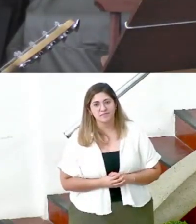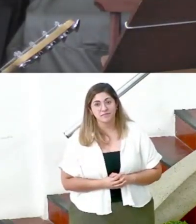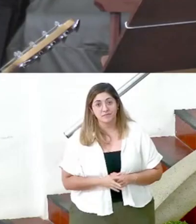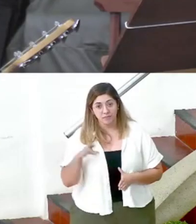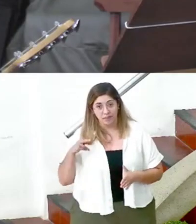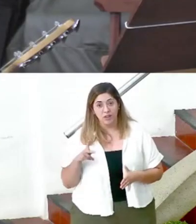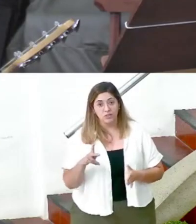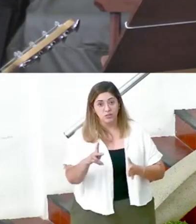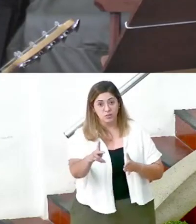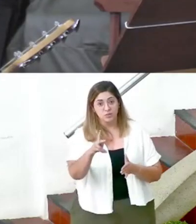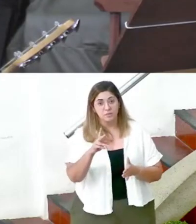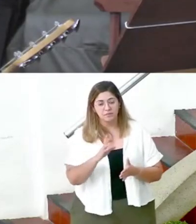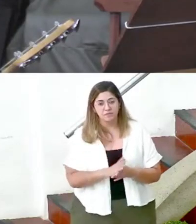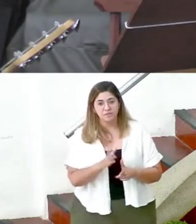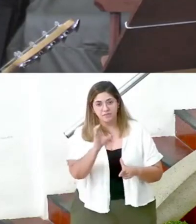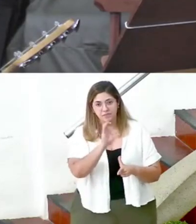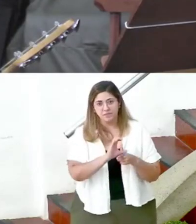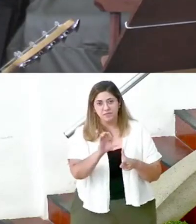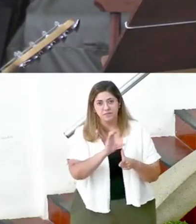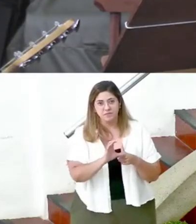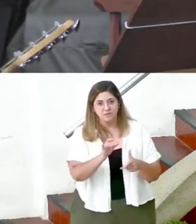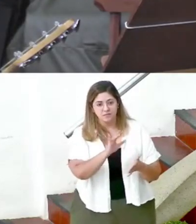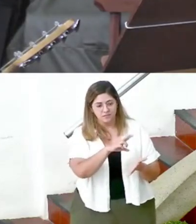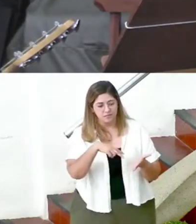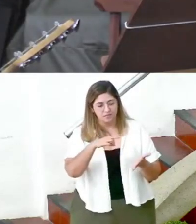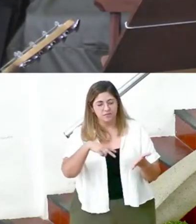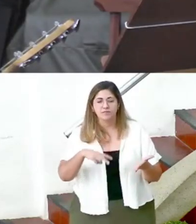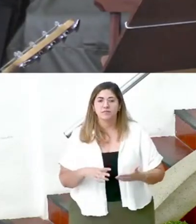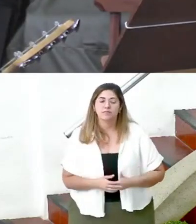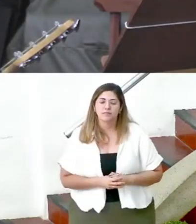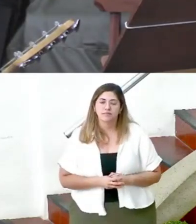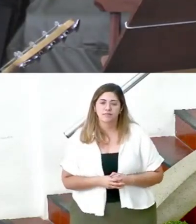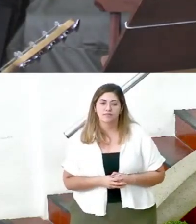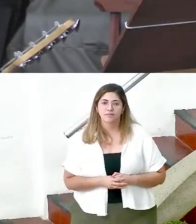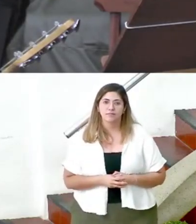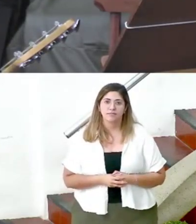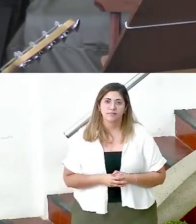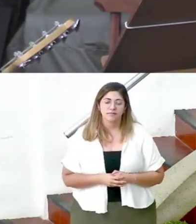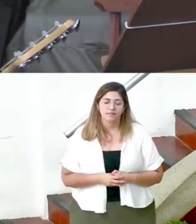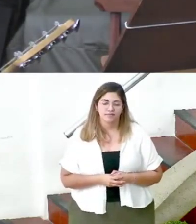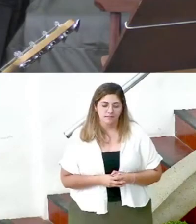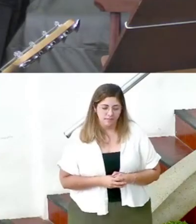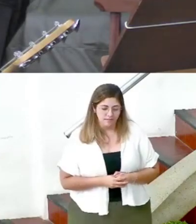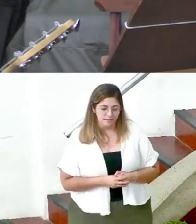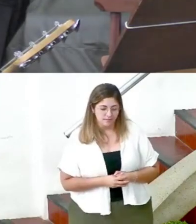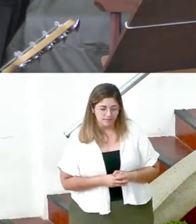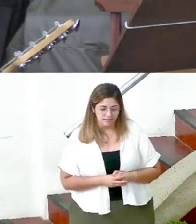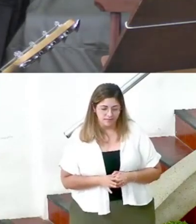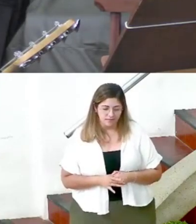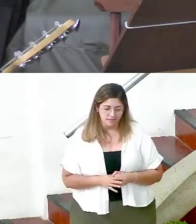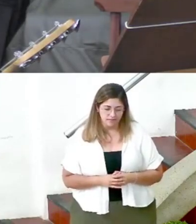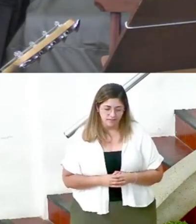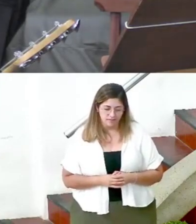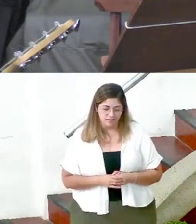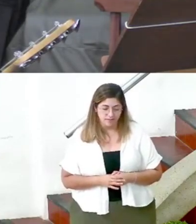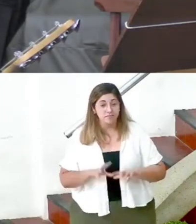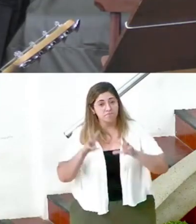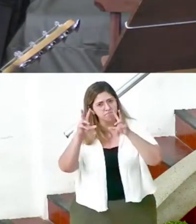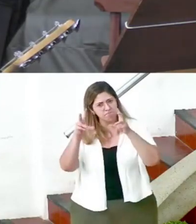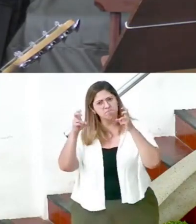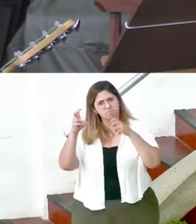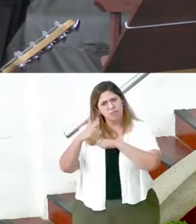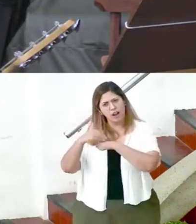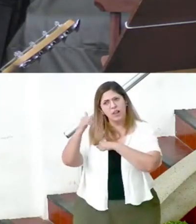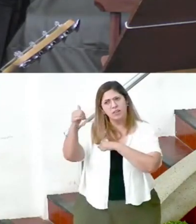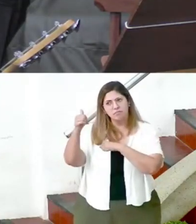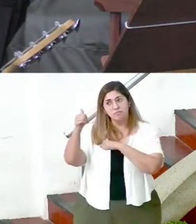texto explicando uma coisa um pouco contraditória até. Irmãos, reparai na vossa vocação. Como é que nós vamos dar